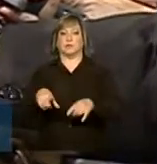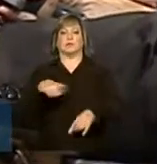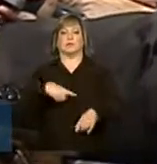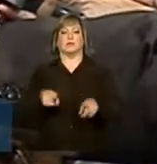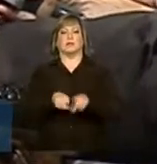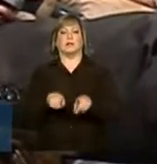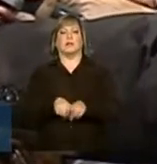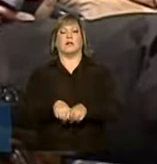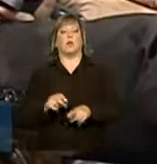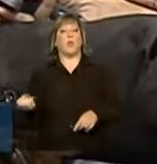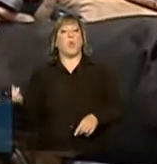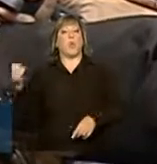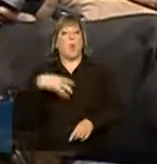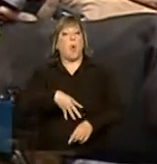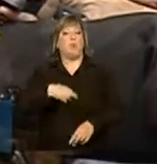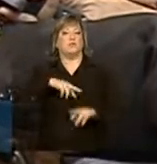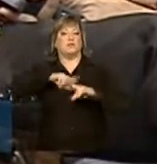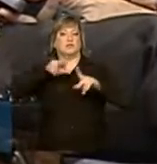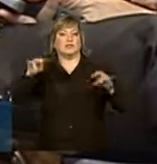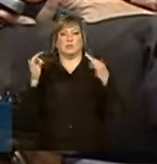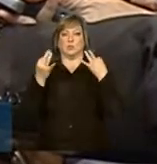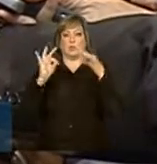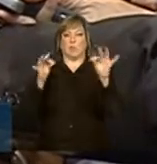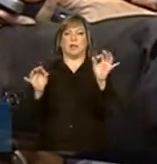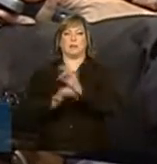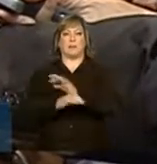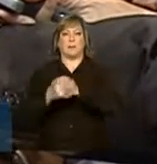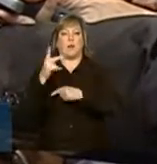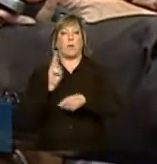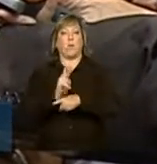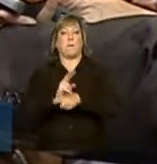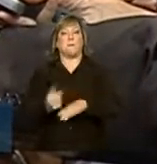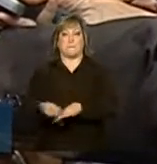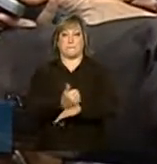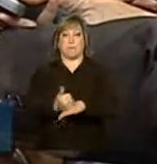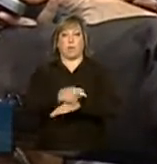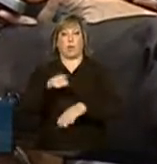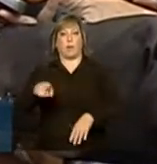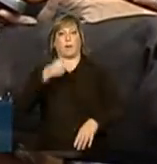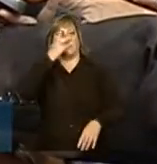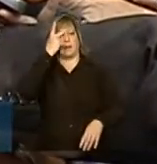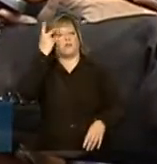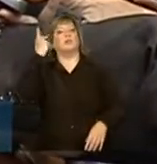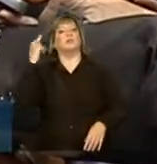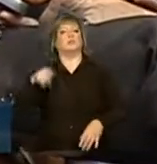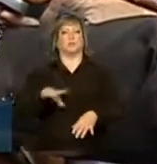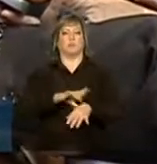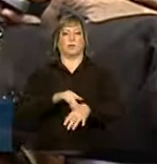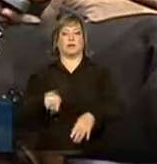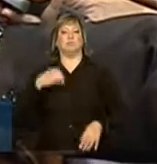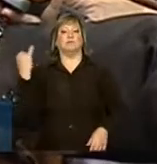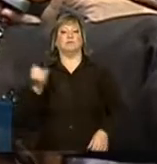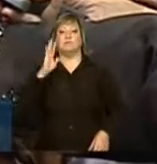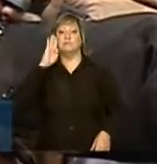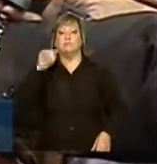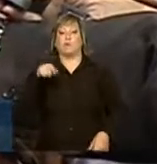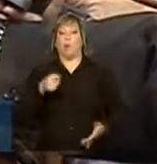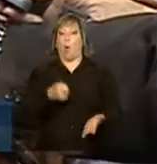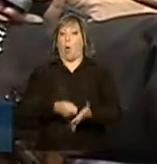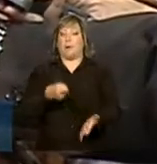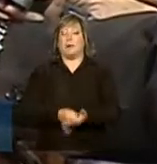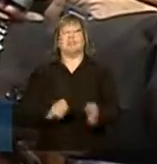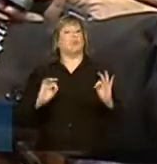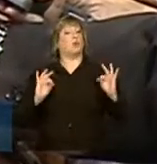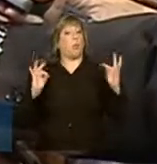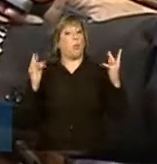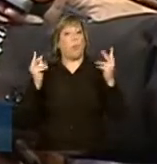novos tipos de tratamento, novas tecnologias para cuidar melhor do paciente, e é fundamental que isso seja obrigatório para